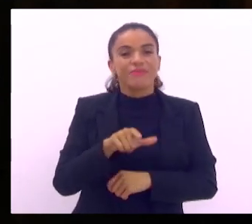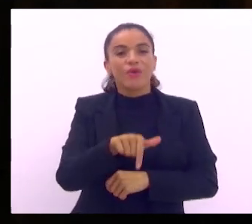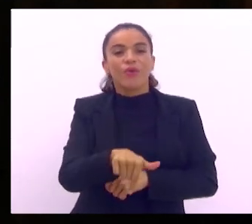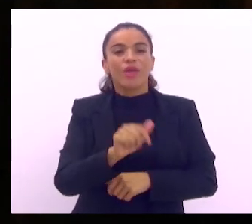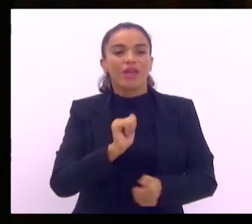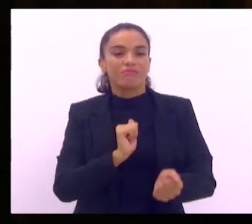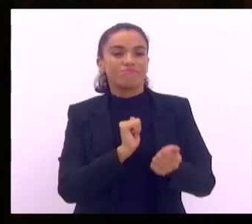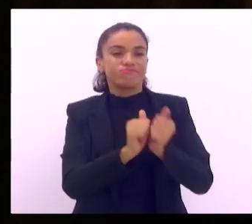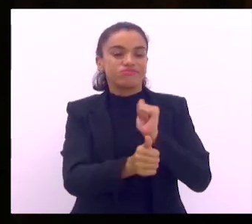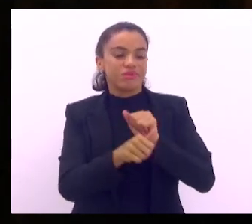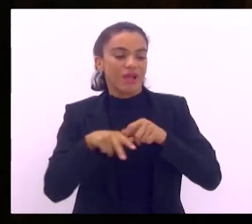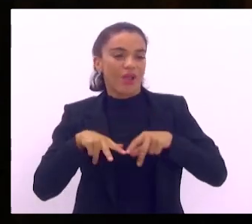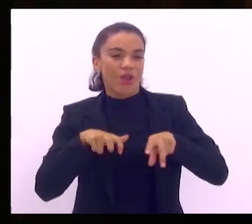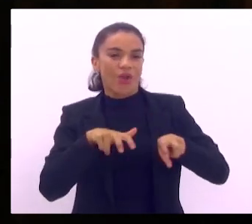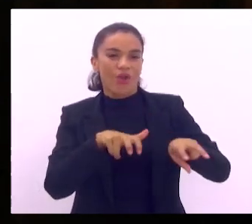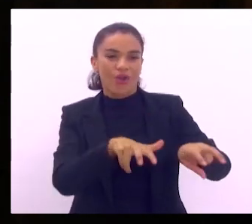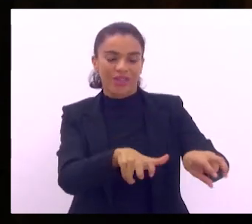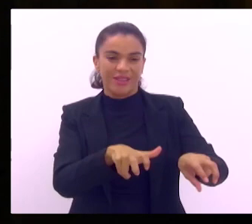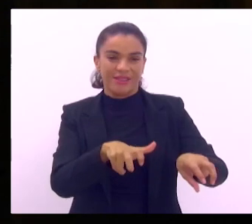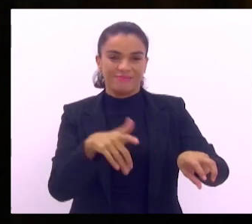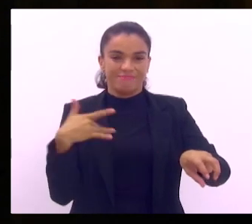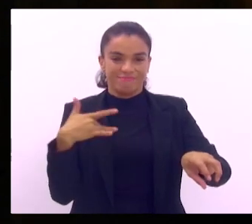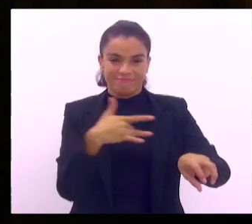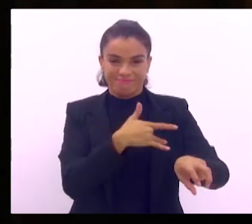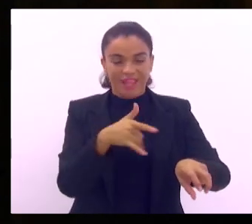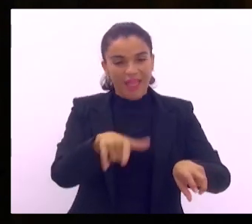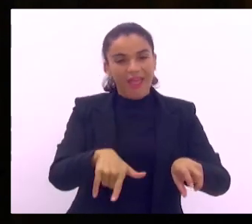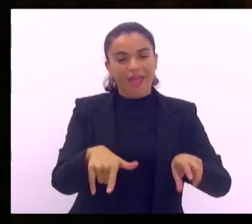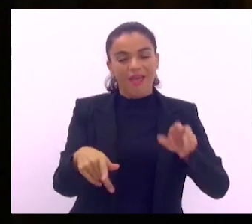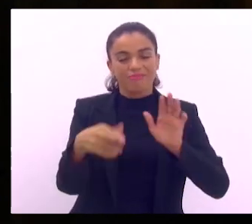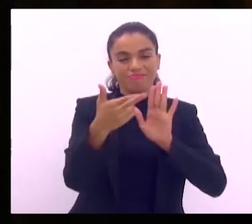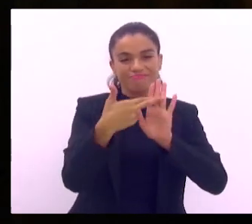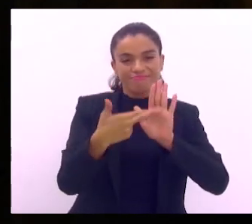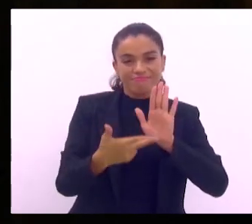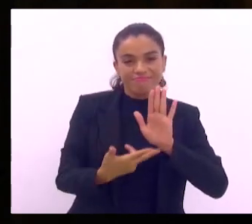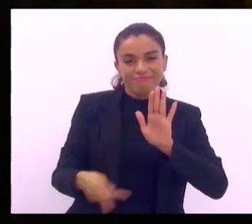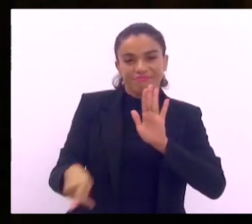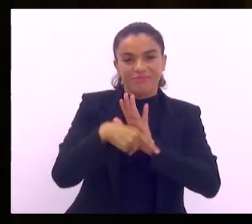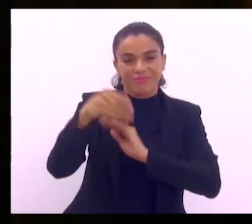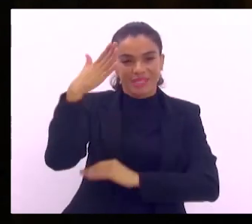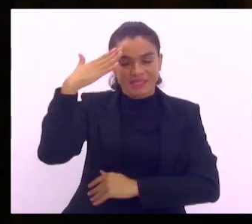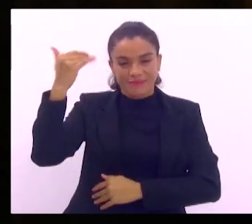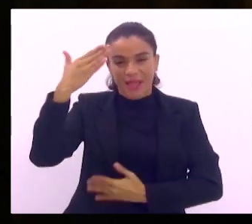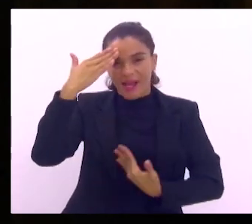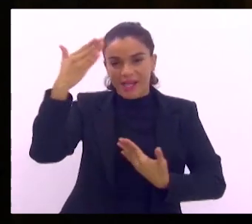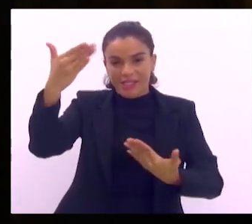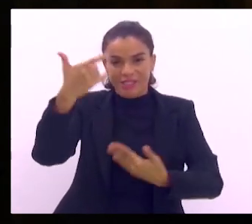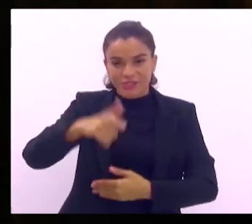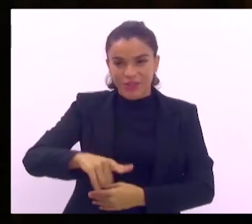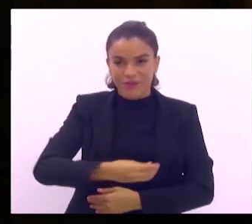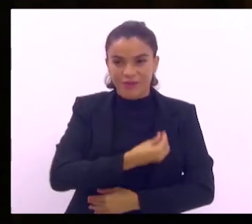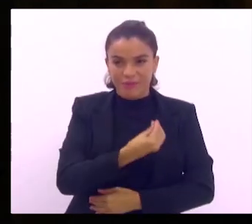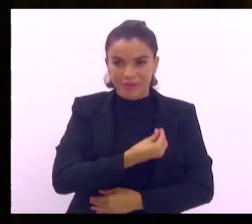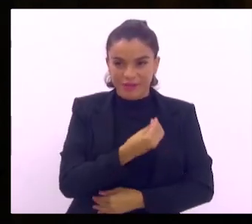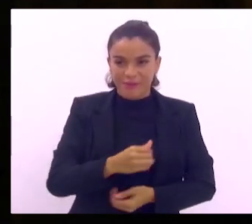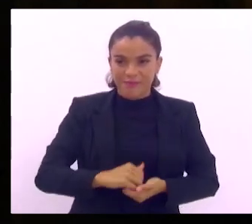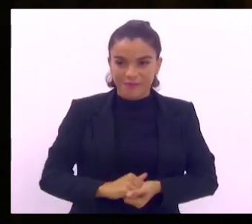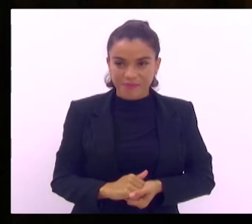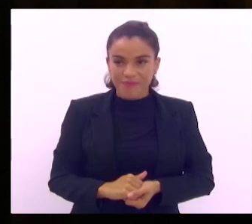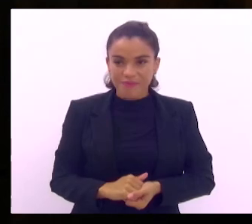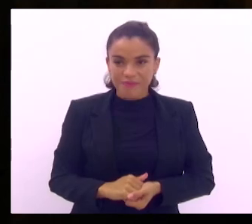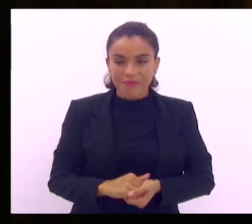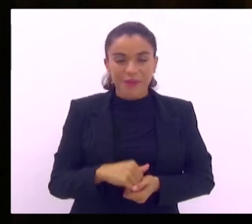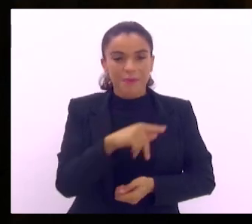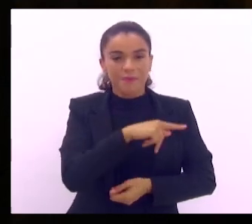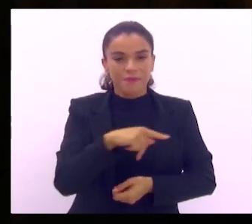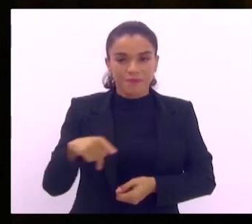de atletismo. Isso é uma receita de sucesso. Agradeço mais uma vez a presença de todas e todos.